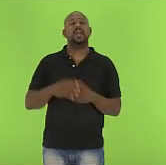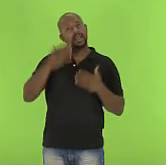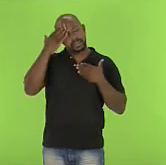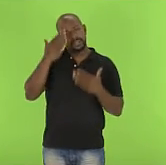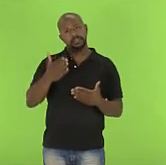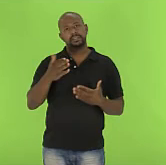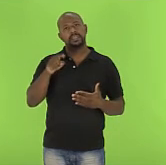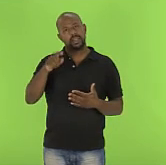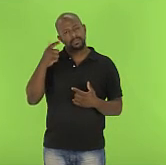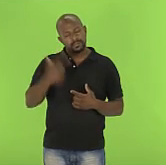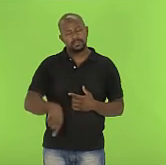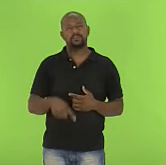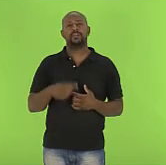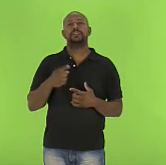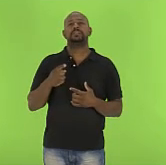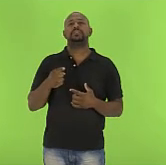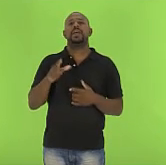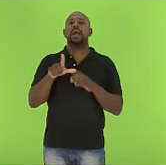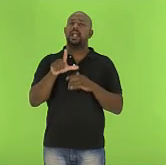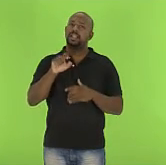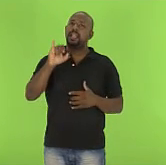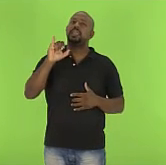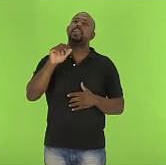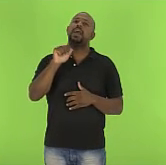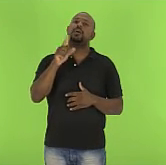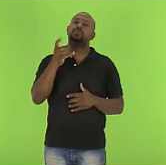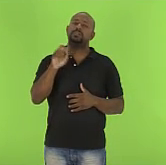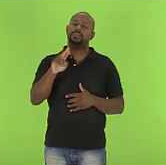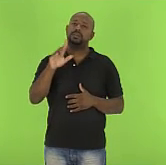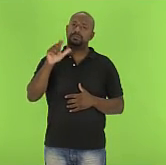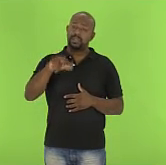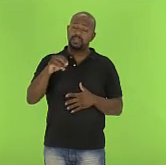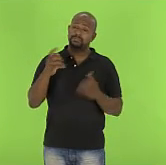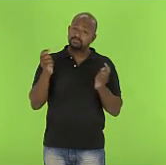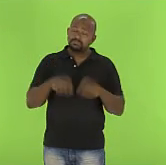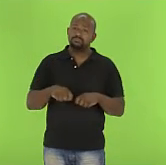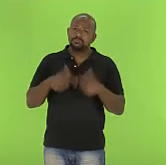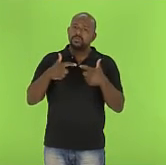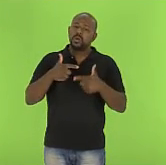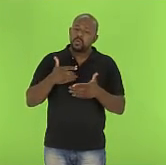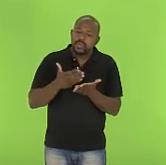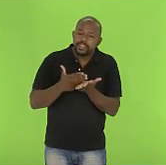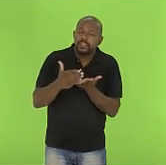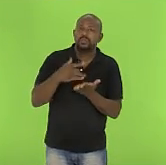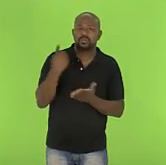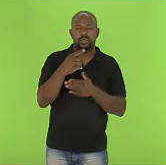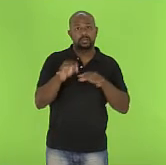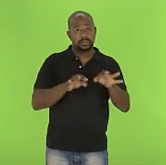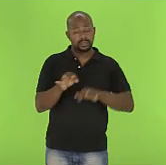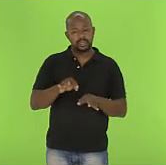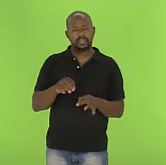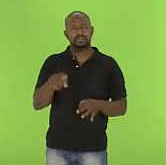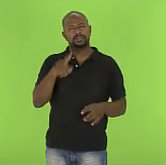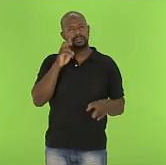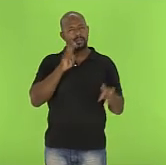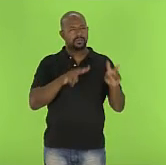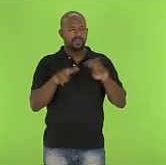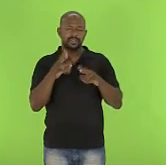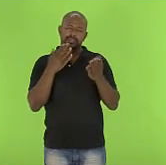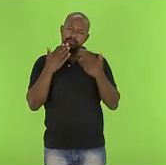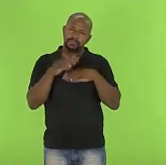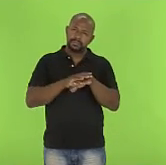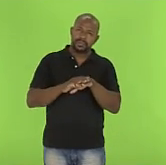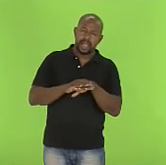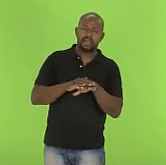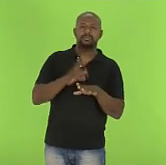Enfim, agradecer mais uma vez a Lei Aldir Blanc por ter possibilitado o início do nosso projeto. Vocês estão vendo